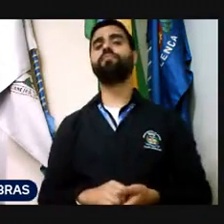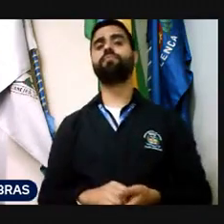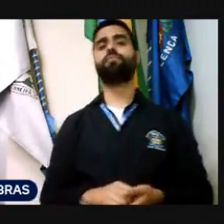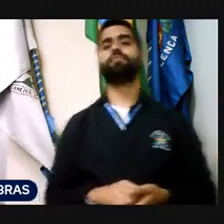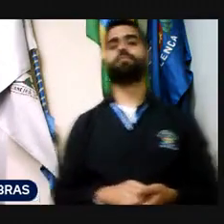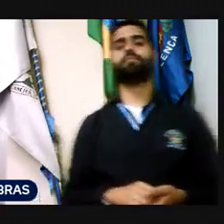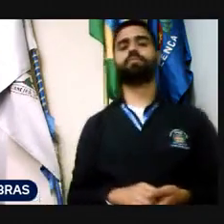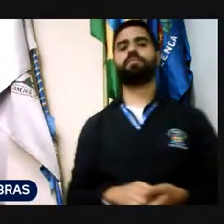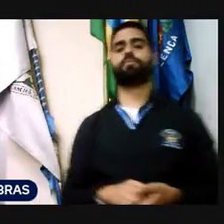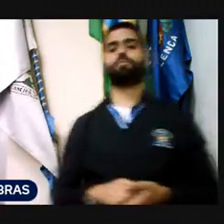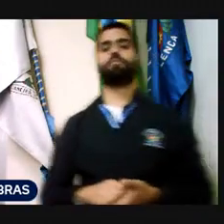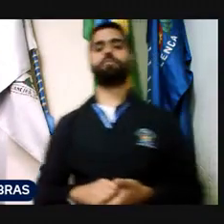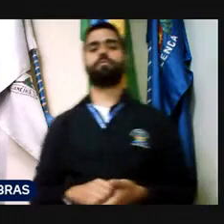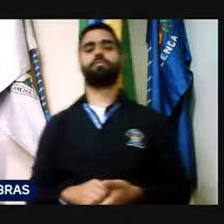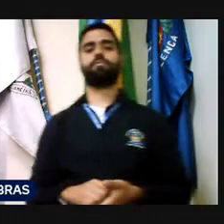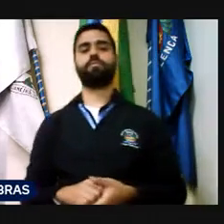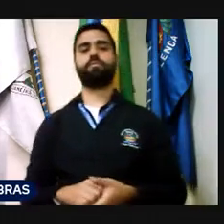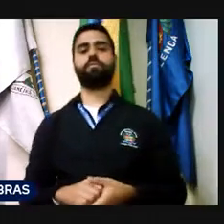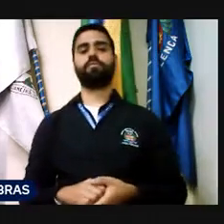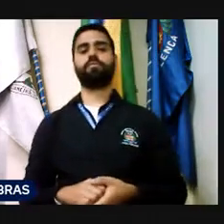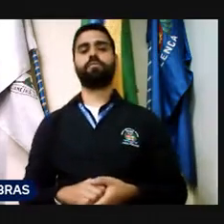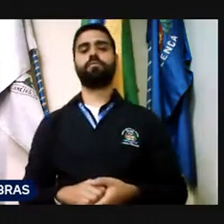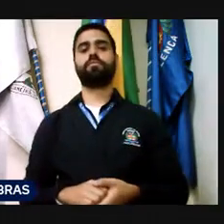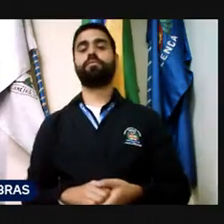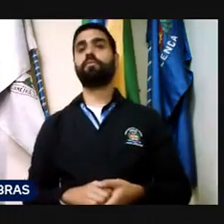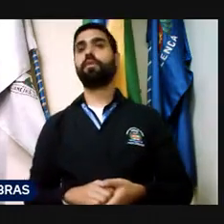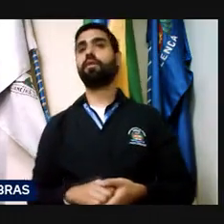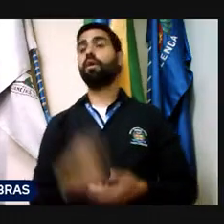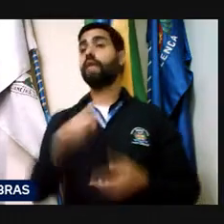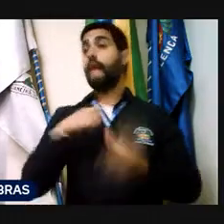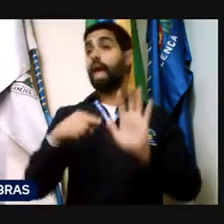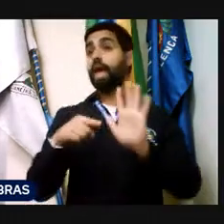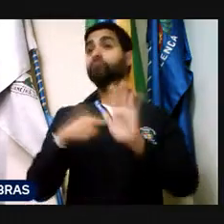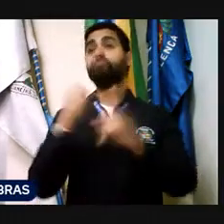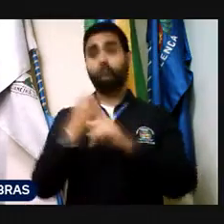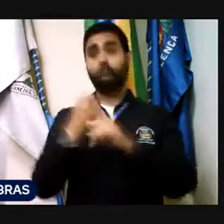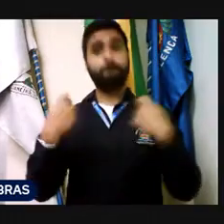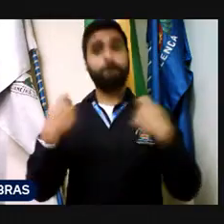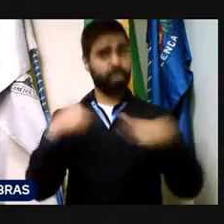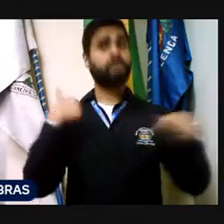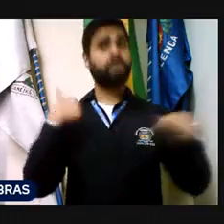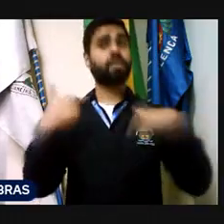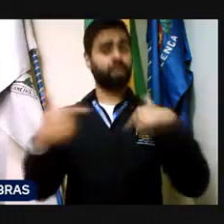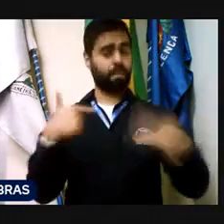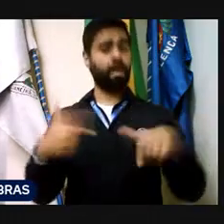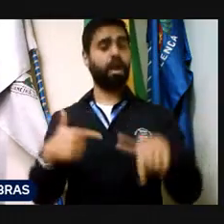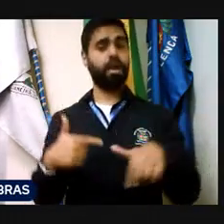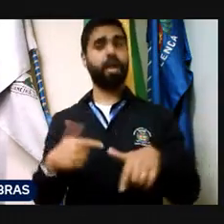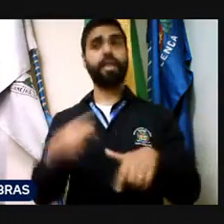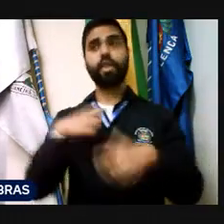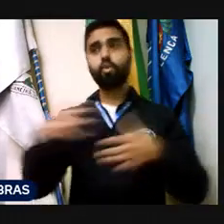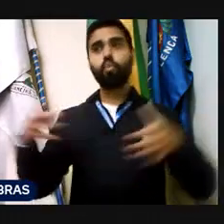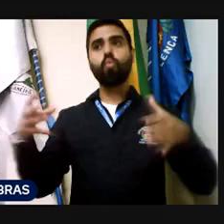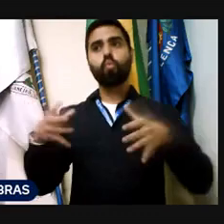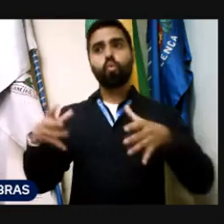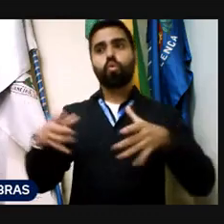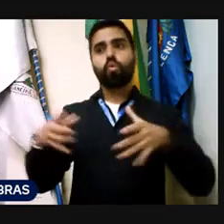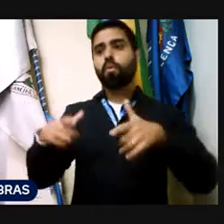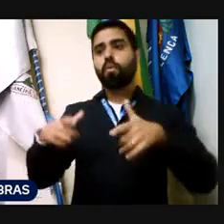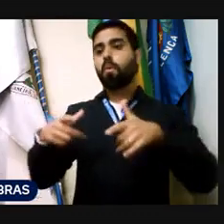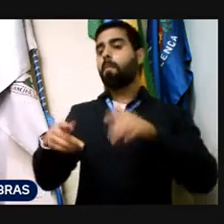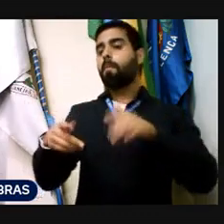principalmente agora, pós-Covid, isso vai aumentar muito. A assistência social vai ter que trabalhar e vai ter que ter equipe e pontos de trabalho para